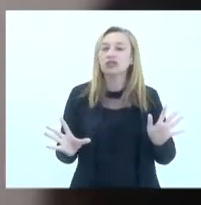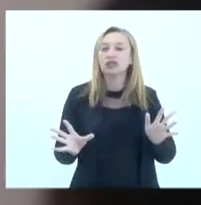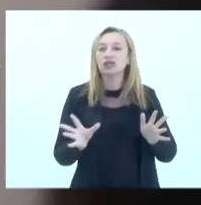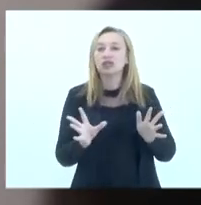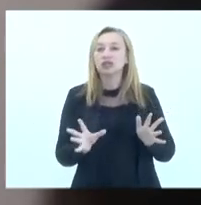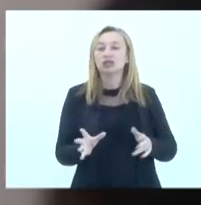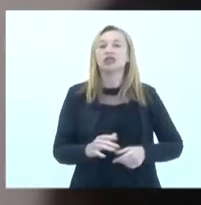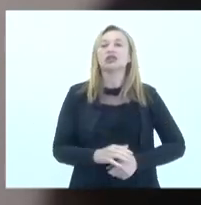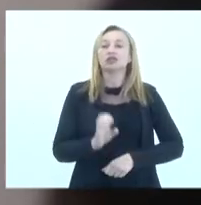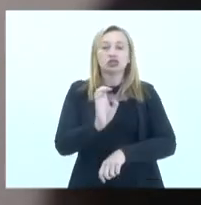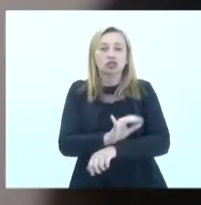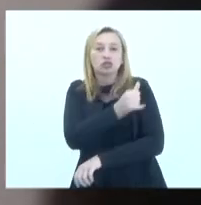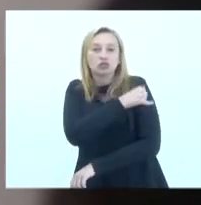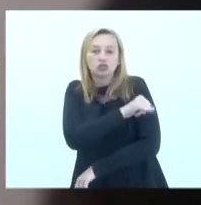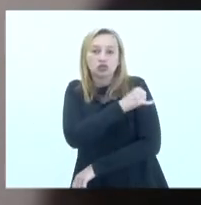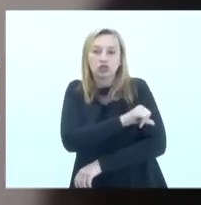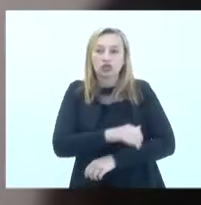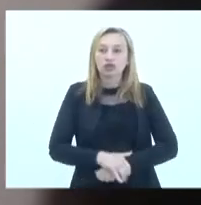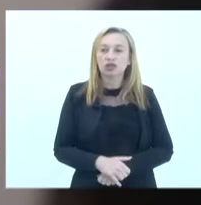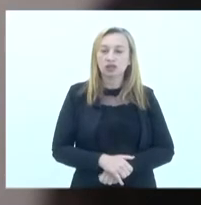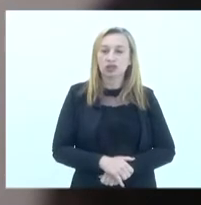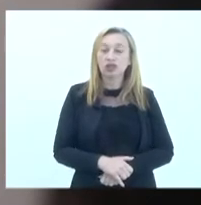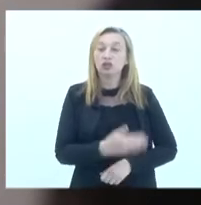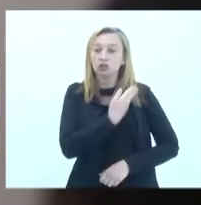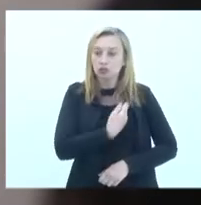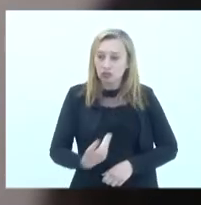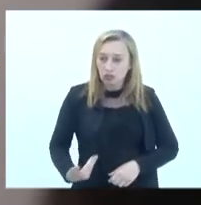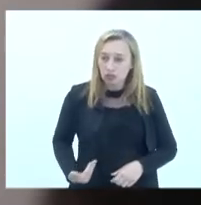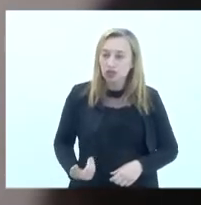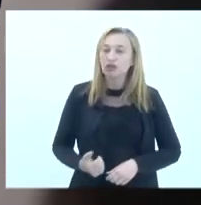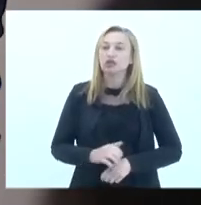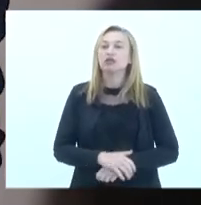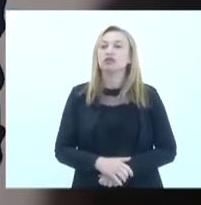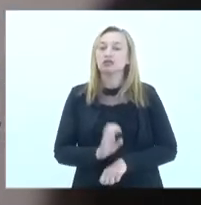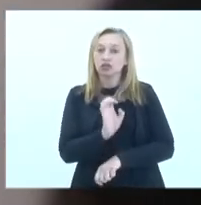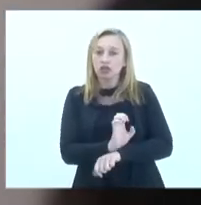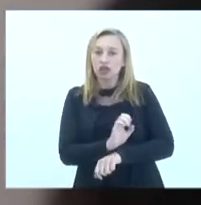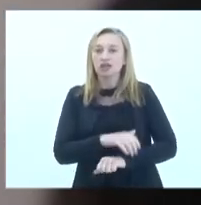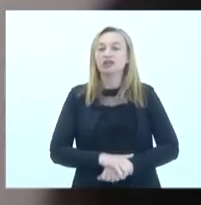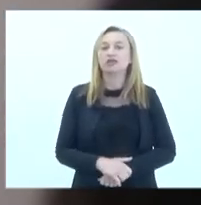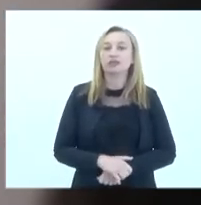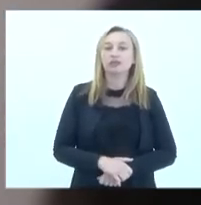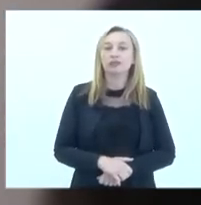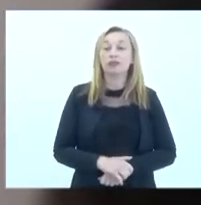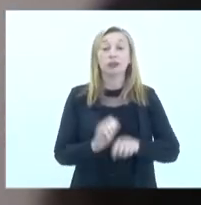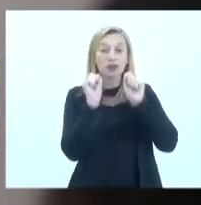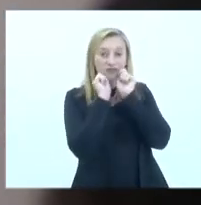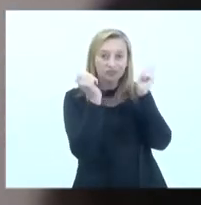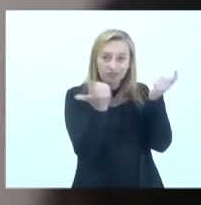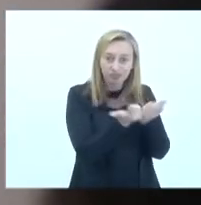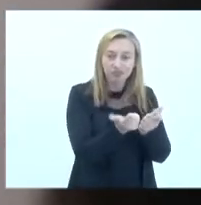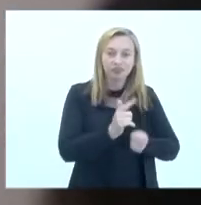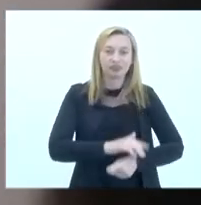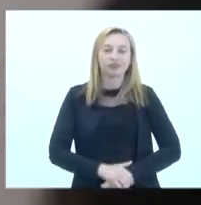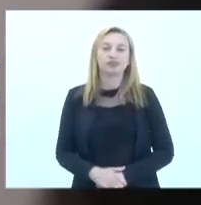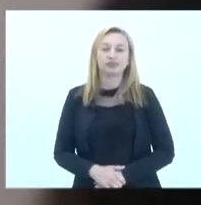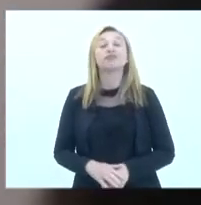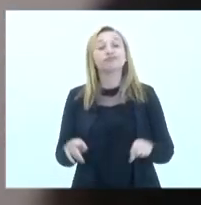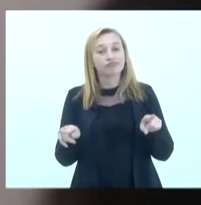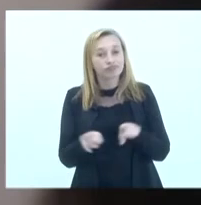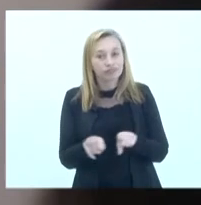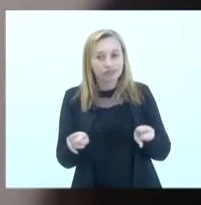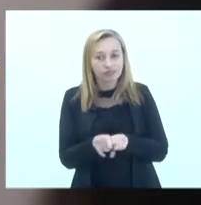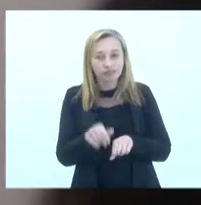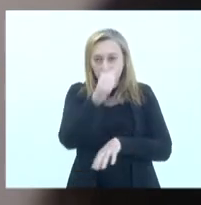do Rio de Janeiro, por meio do Governo do Estado, por meio da Assembleia Legislativa e também